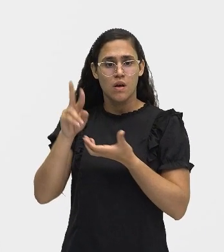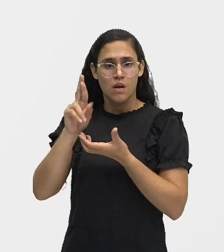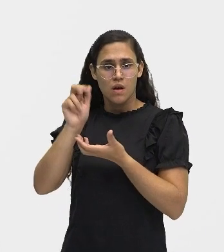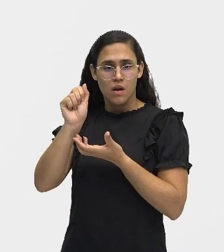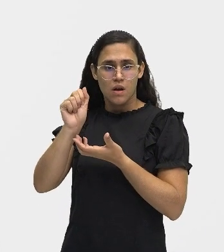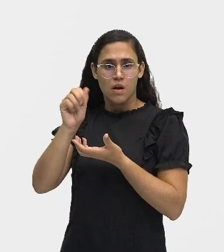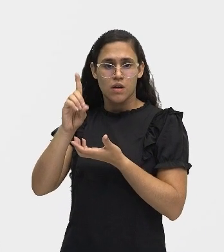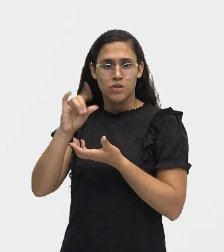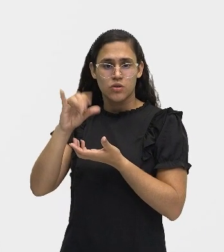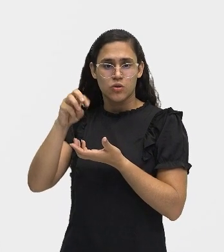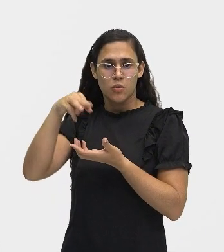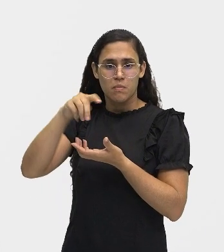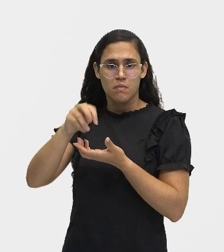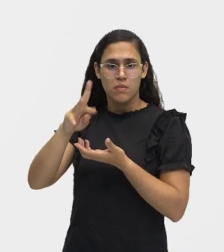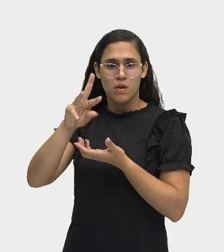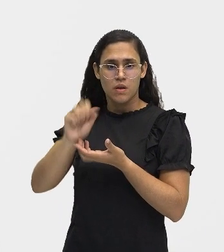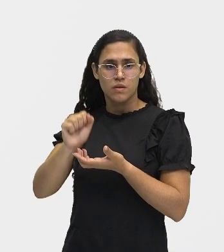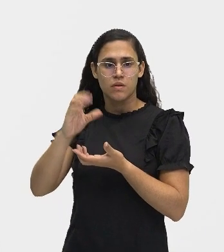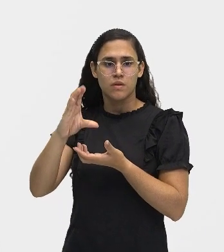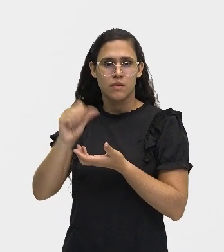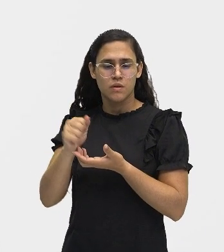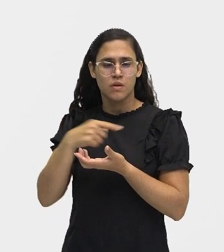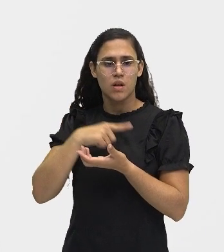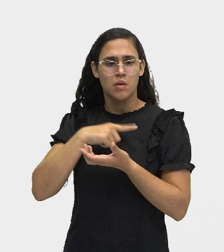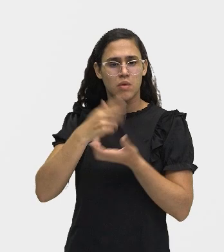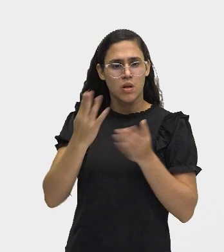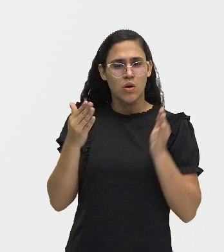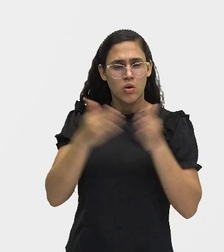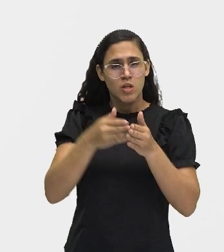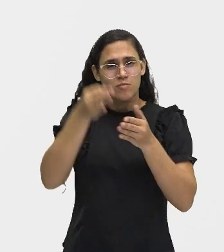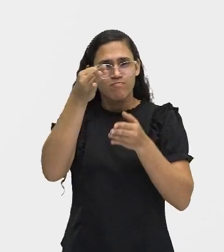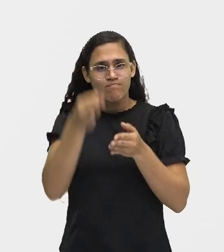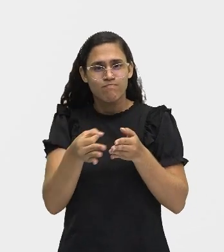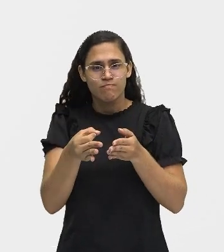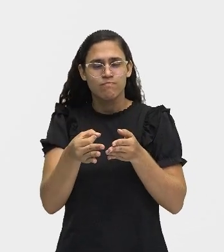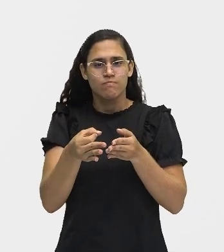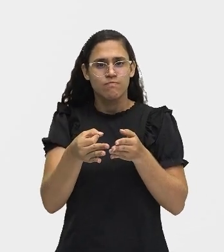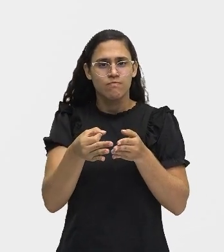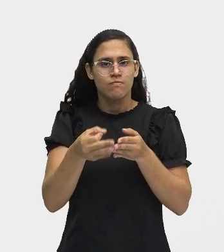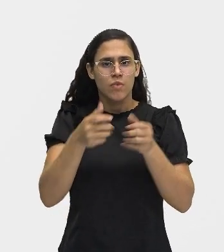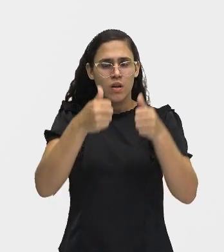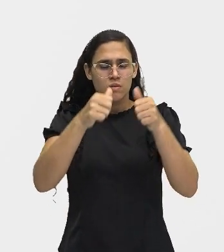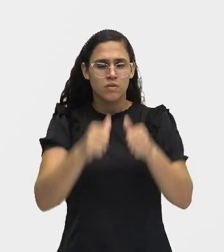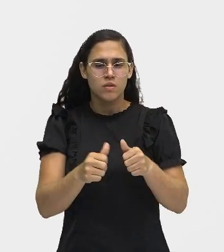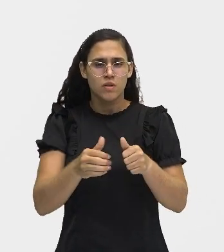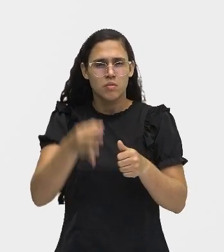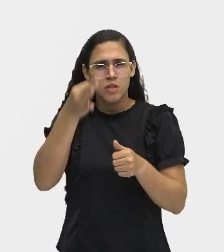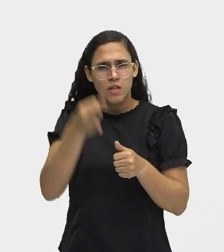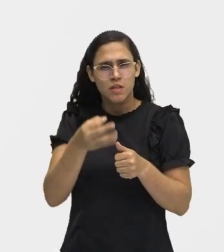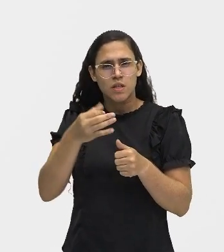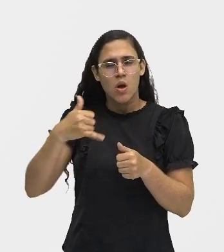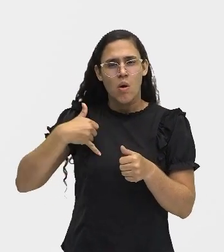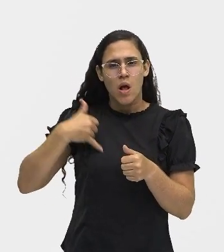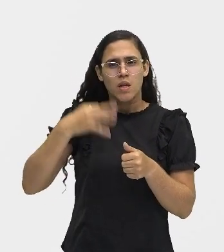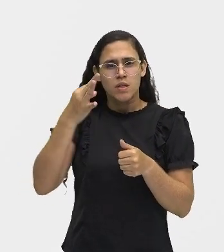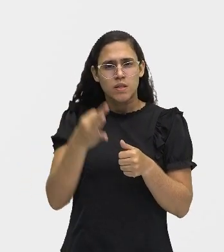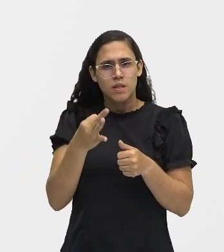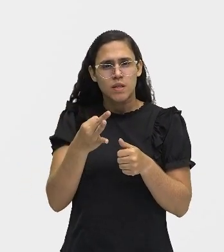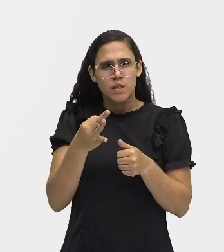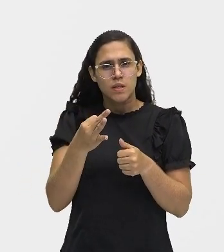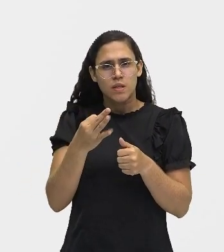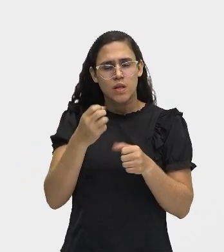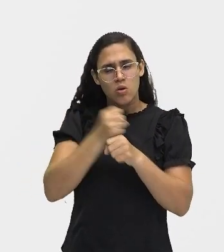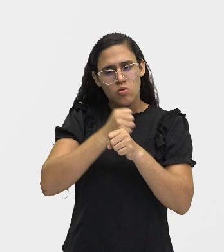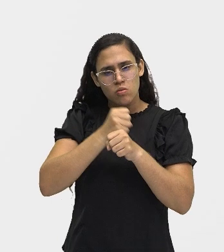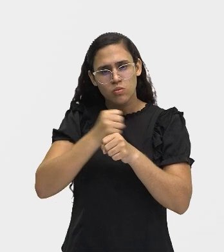Essa datação radiométrica permite atribuir uma idade concreta às rochas em milhões de anos, né? E aí tem a datação